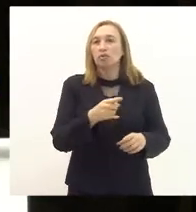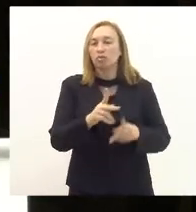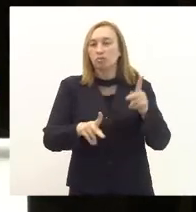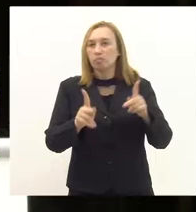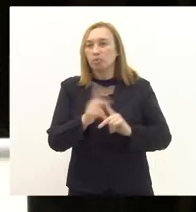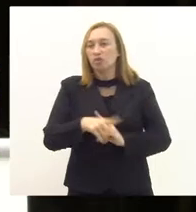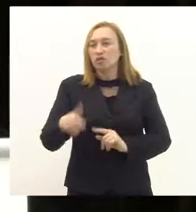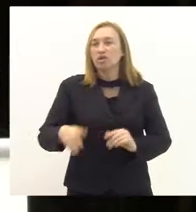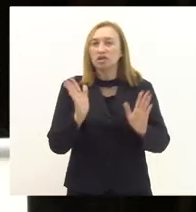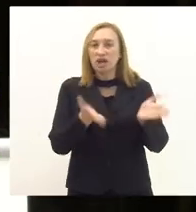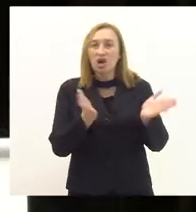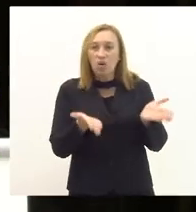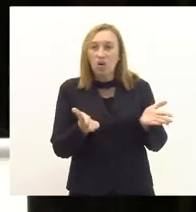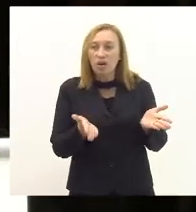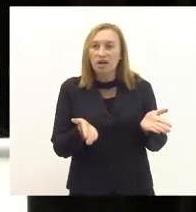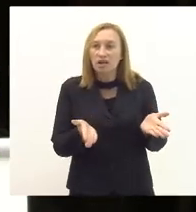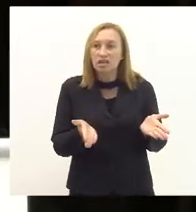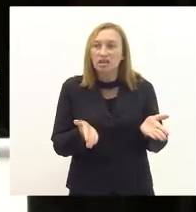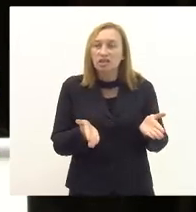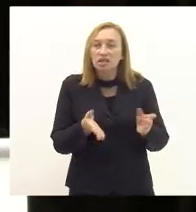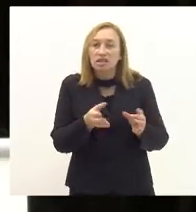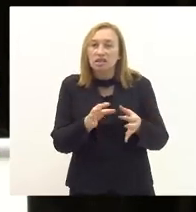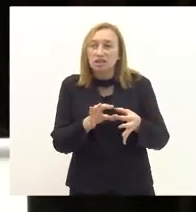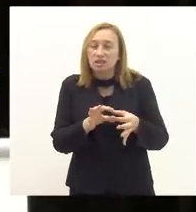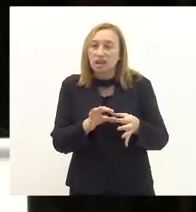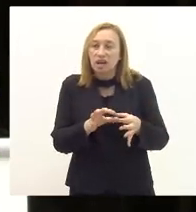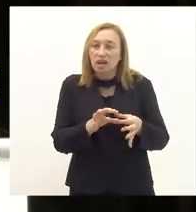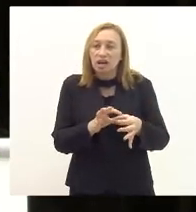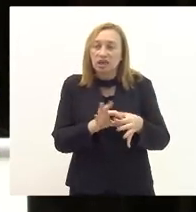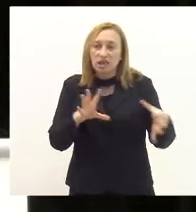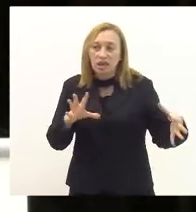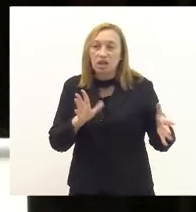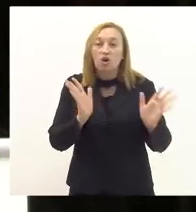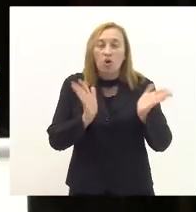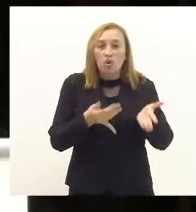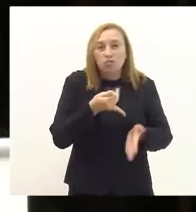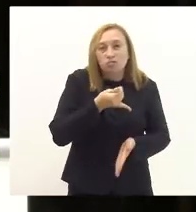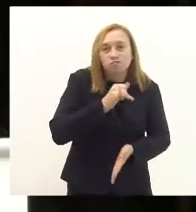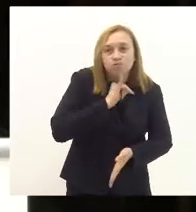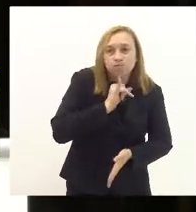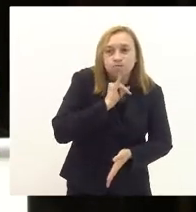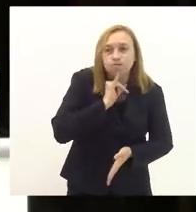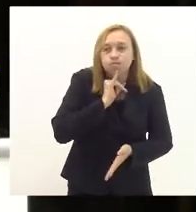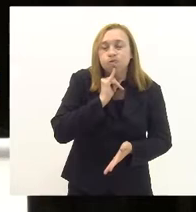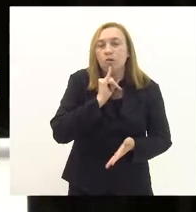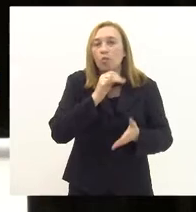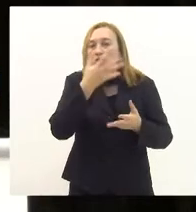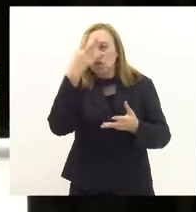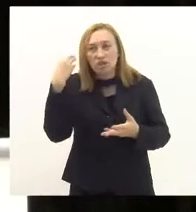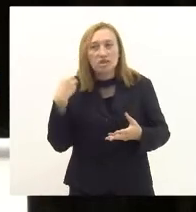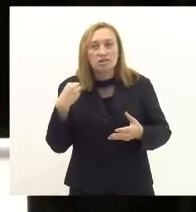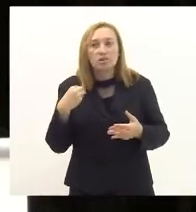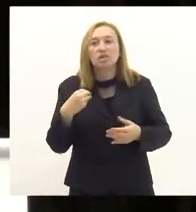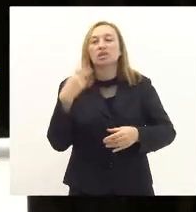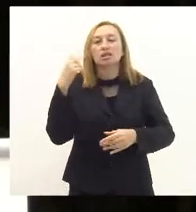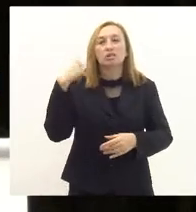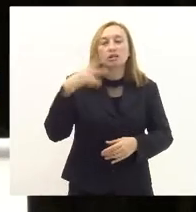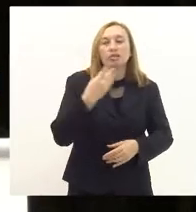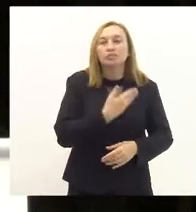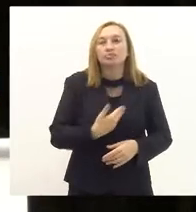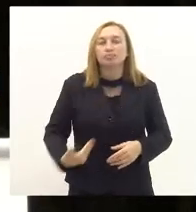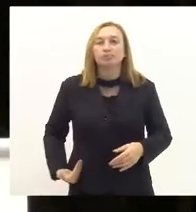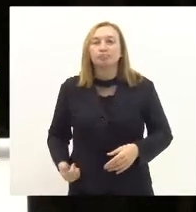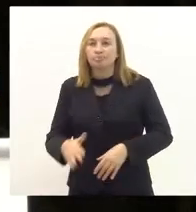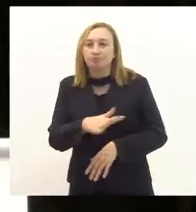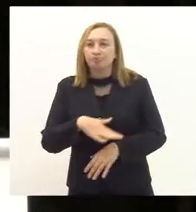está totalmente distante. Existe hoje, infelizmente, um apagão nessas políticas setoriais.